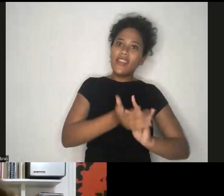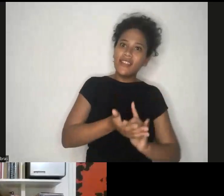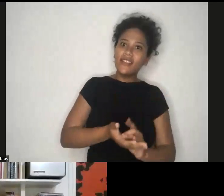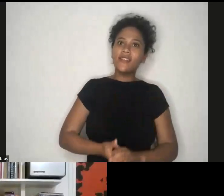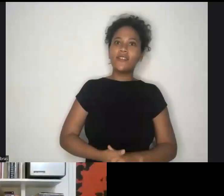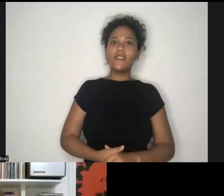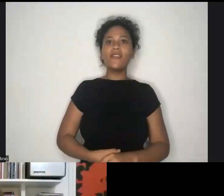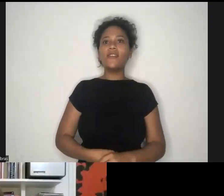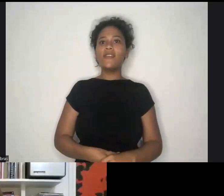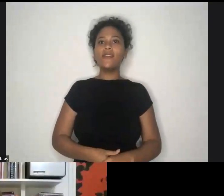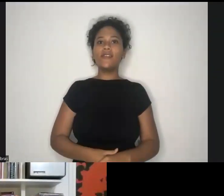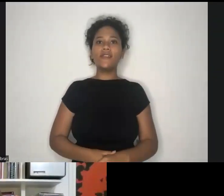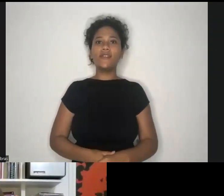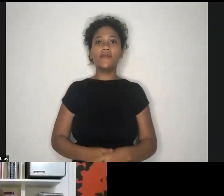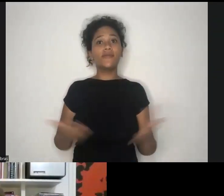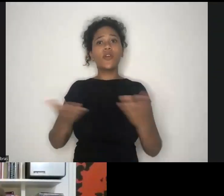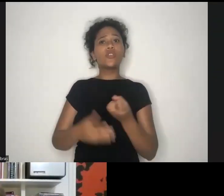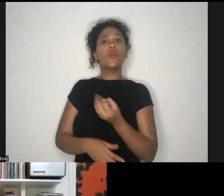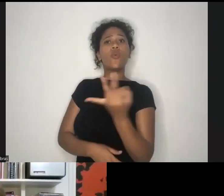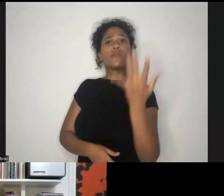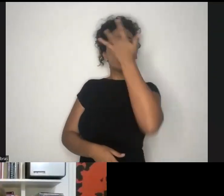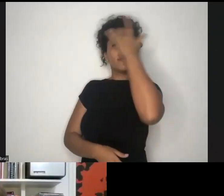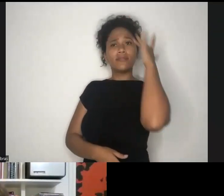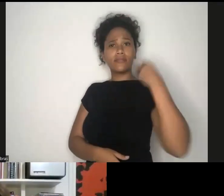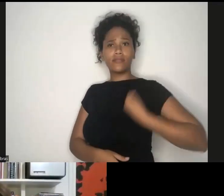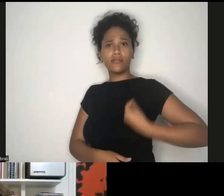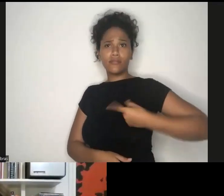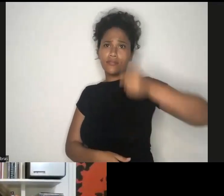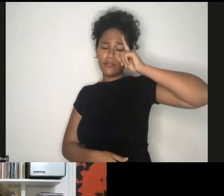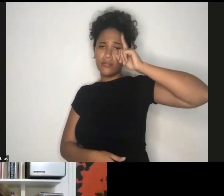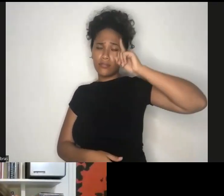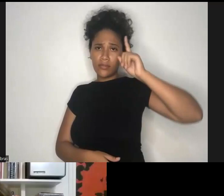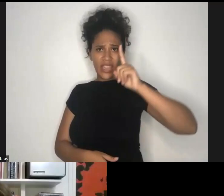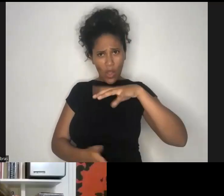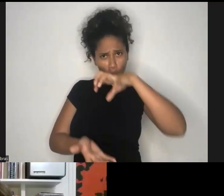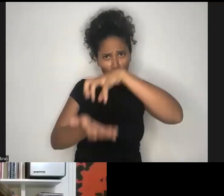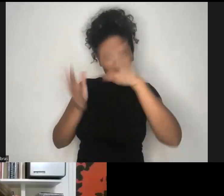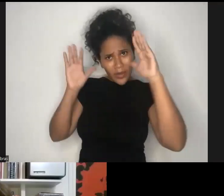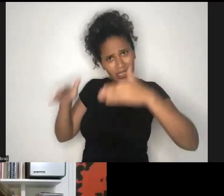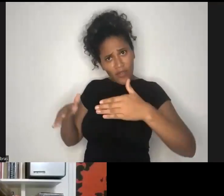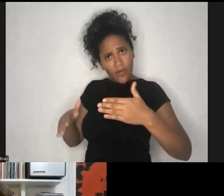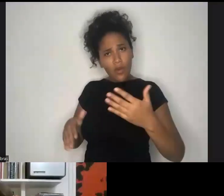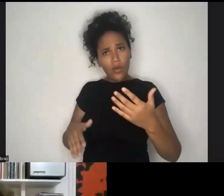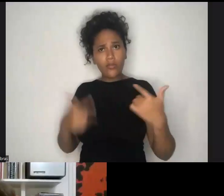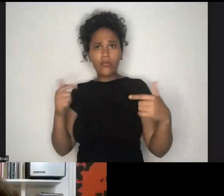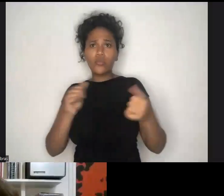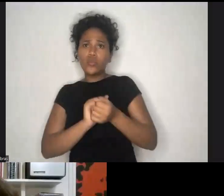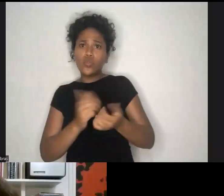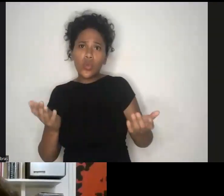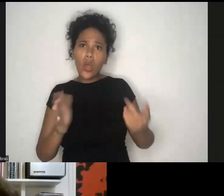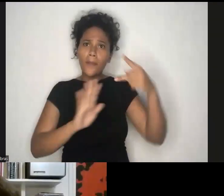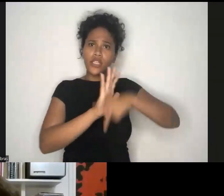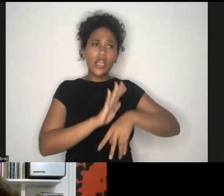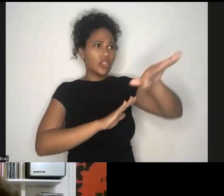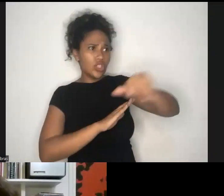e hoje quantas pessoas partiram no seu cotidiano profissional assim você tem um núcleo específico você vai fazer um pouco projeto que foi uma